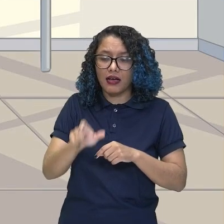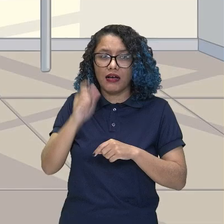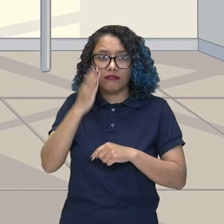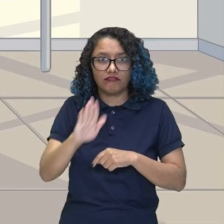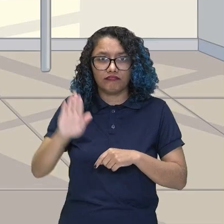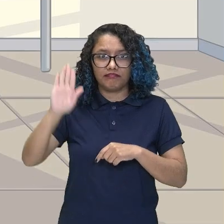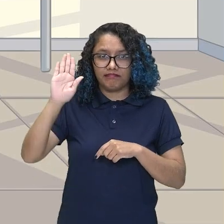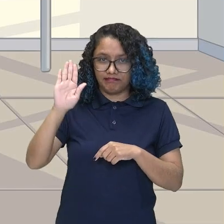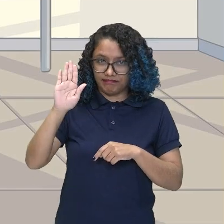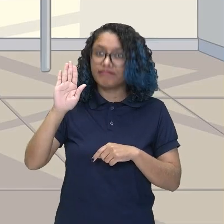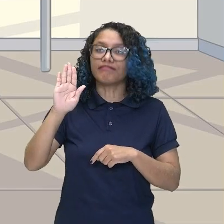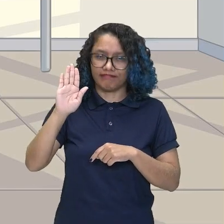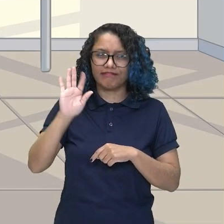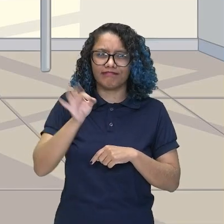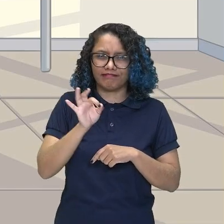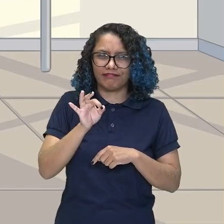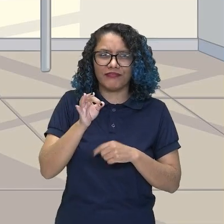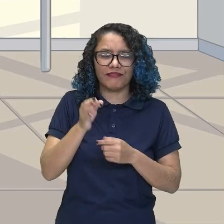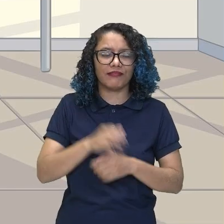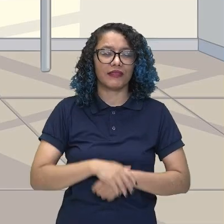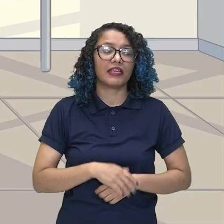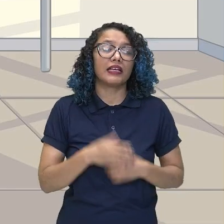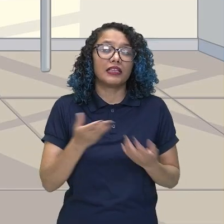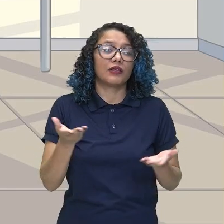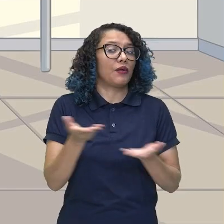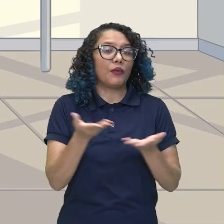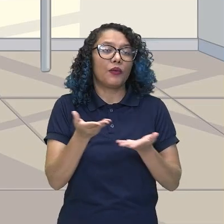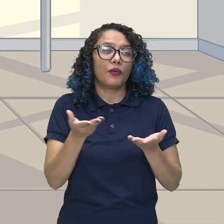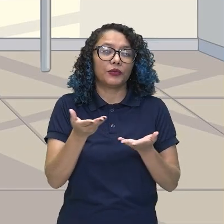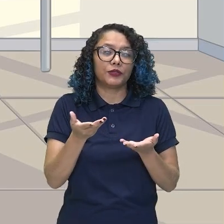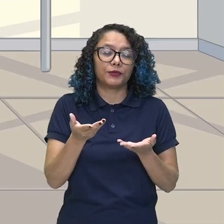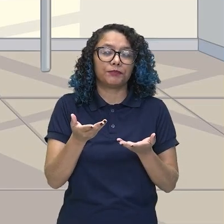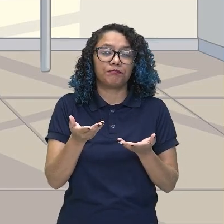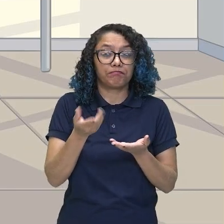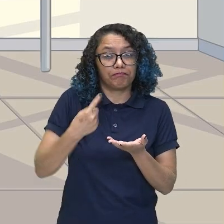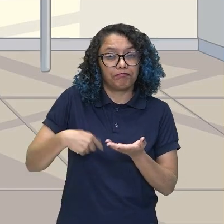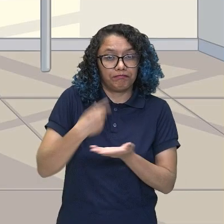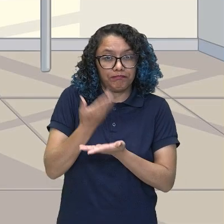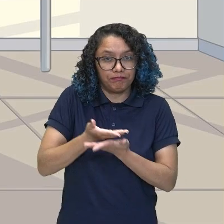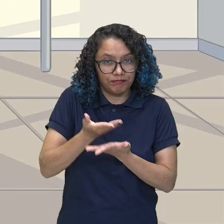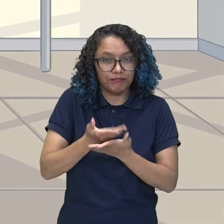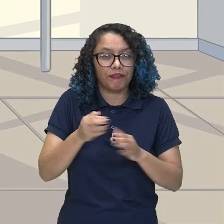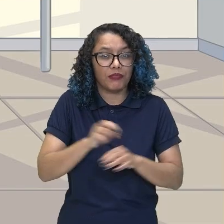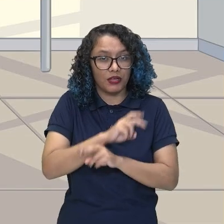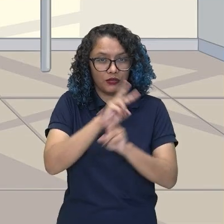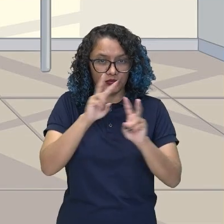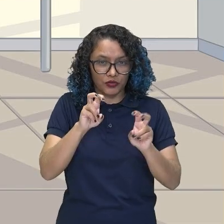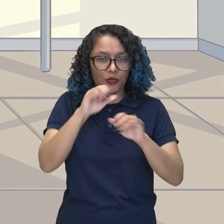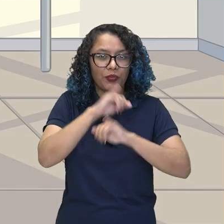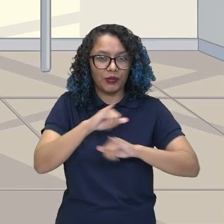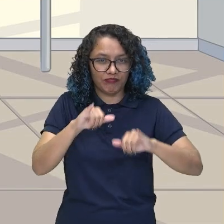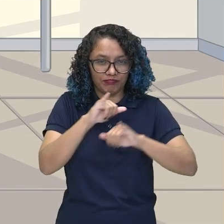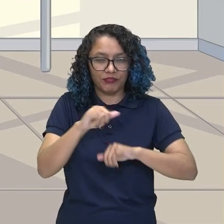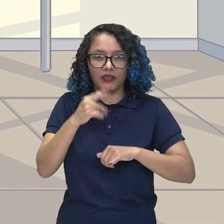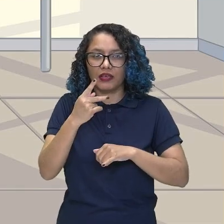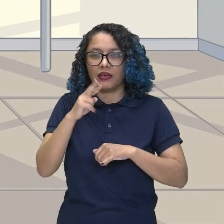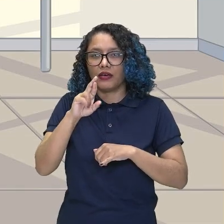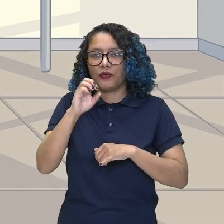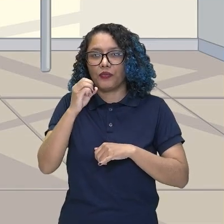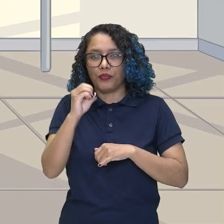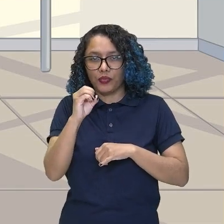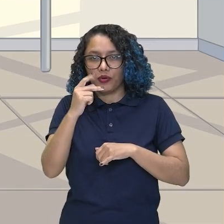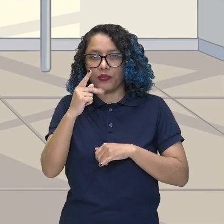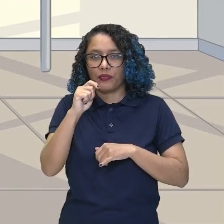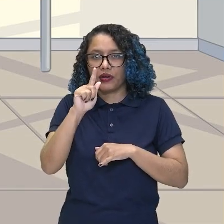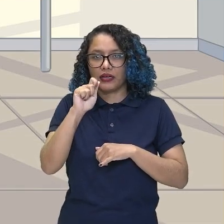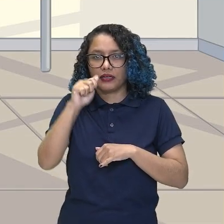candidata? Então, hoje nós vamos estudar sobre a propaganda. E então, vocês